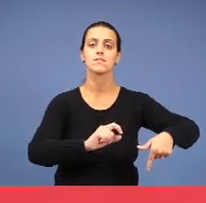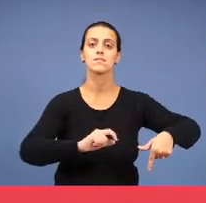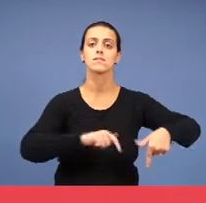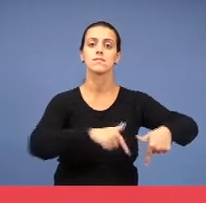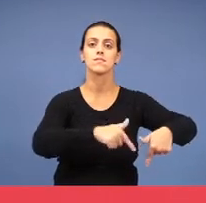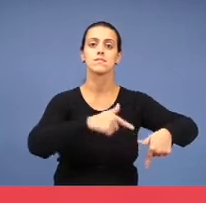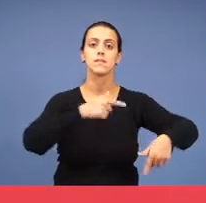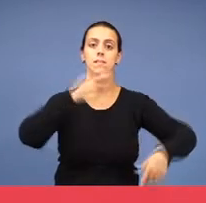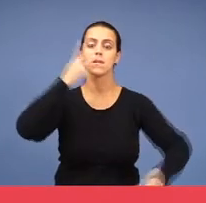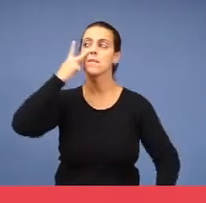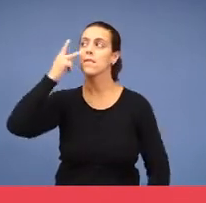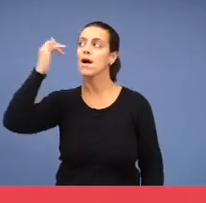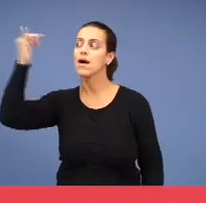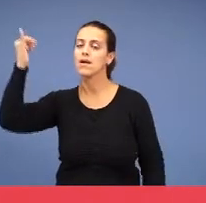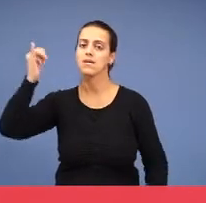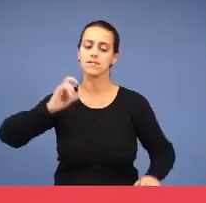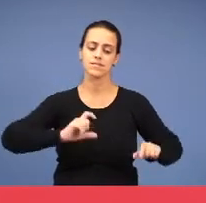pai.